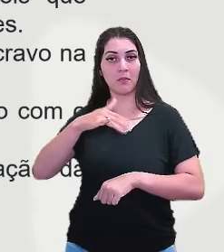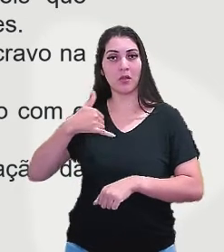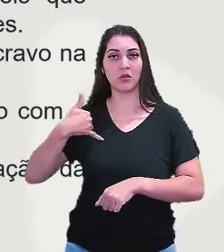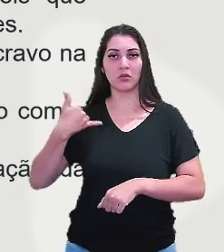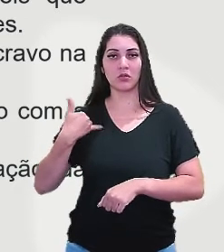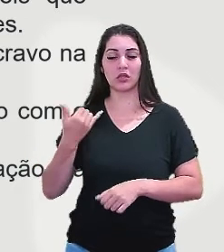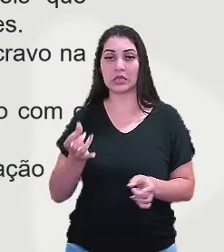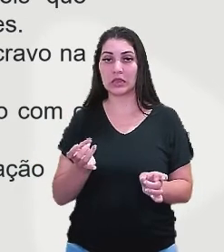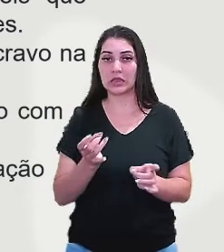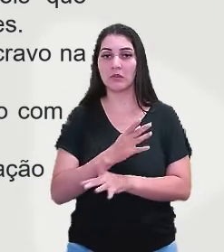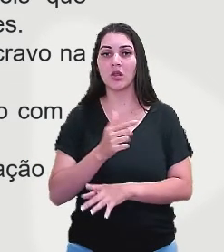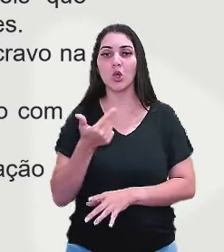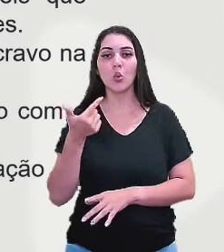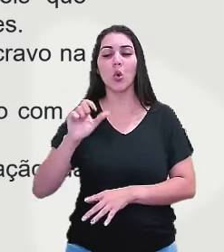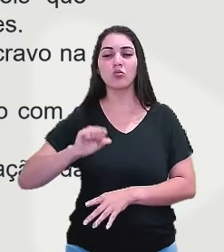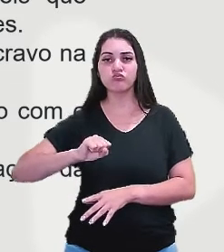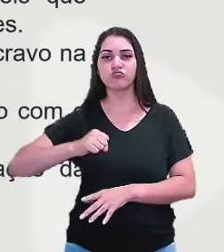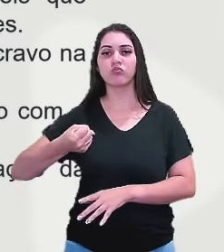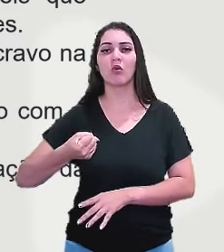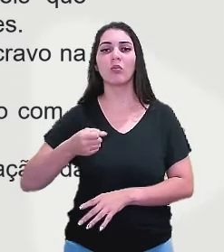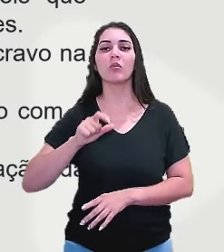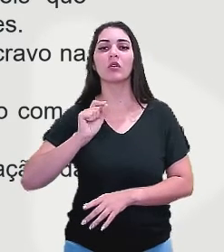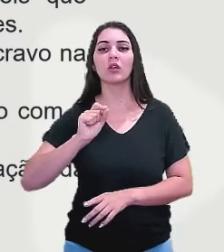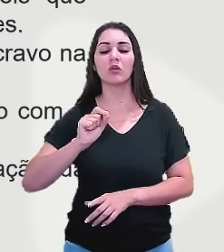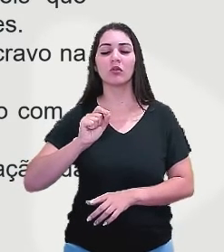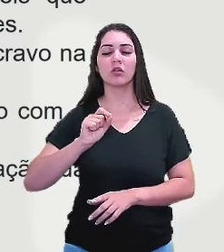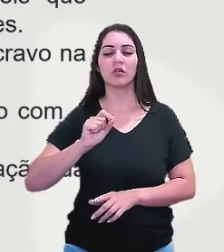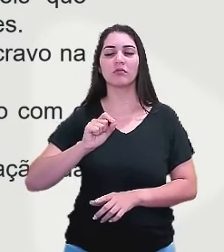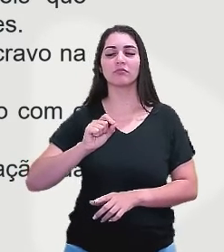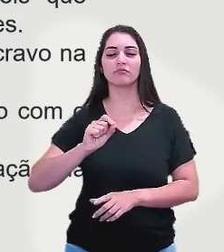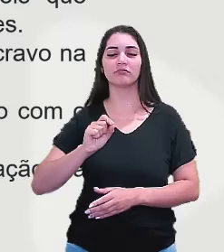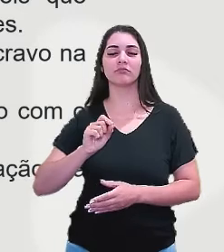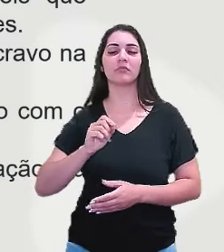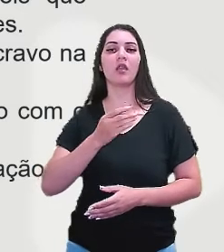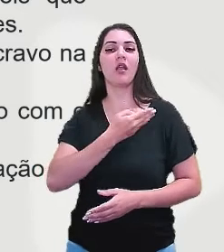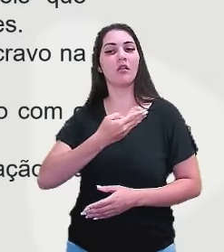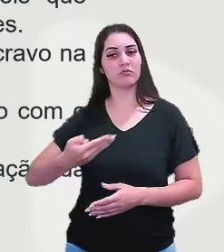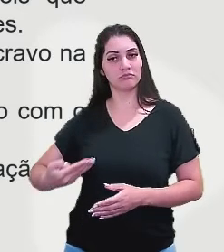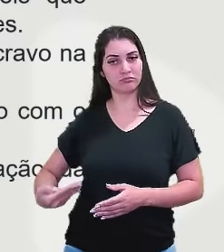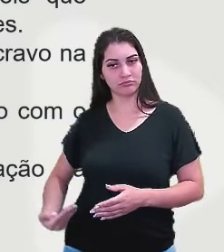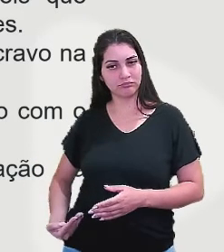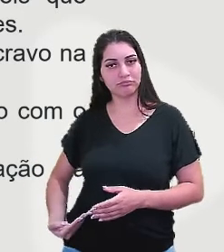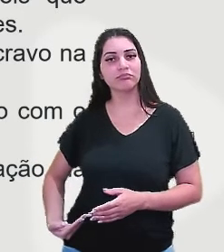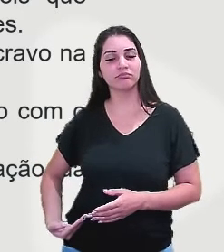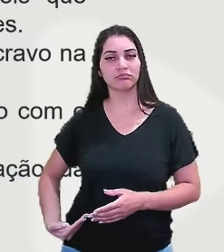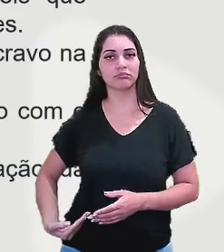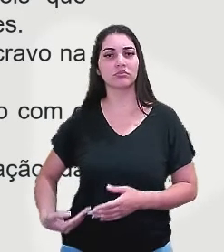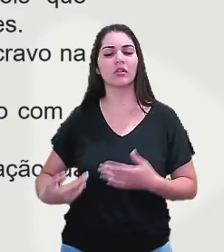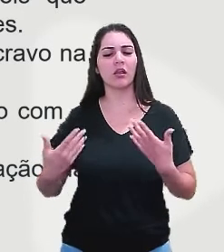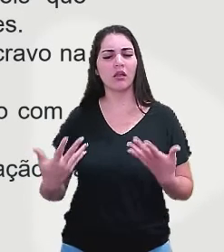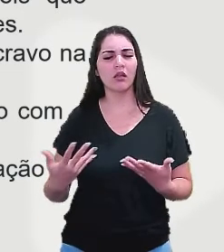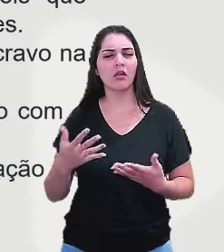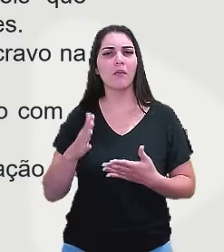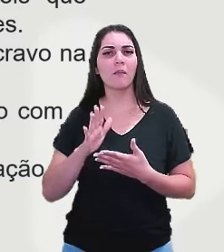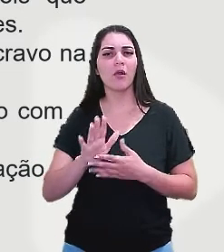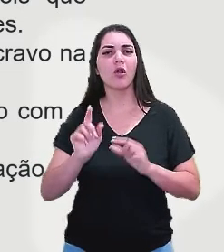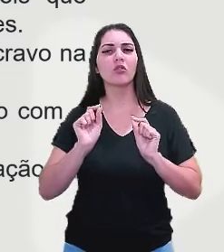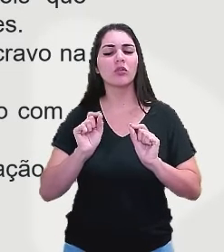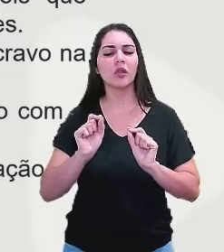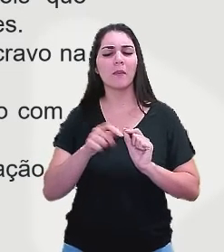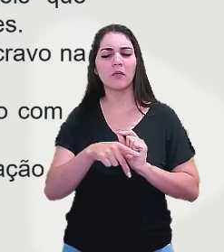outro golpe, que é a proclamação da República. E aí vocês podem indagar, professora, por que